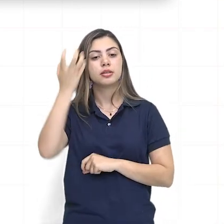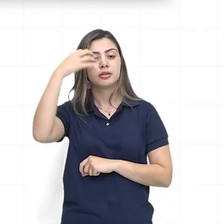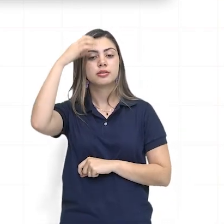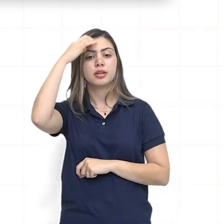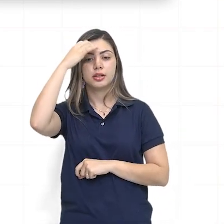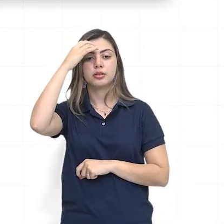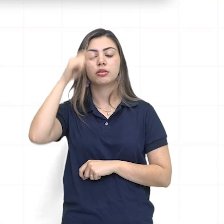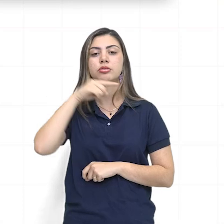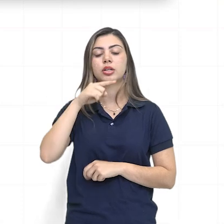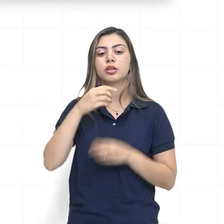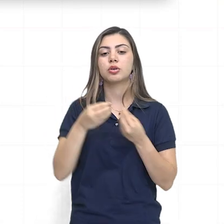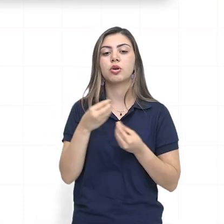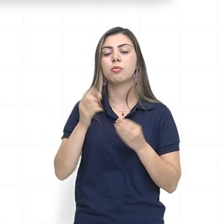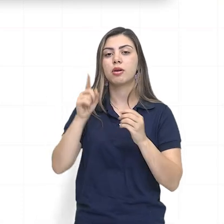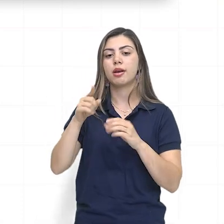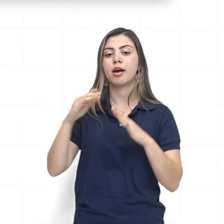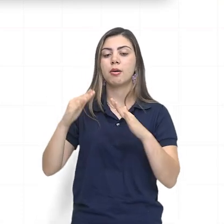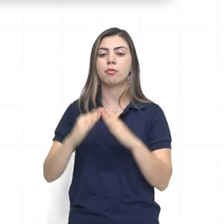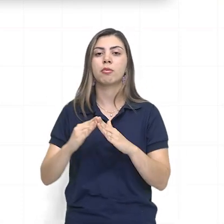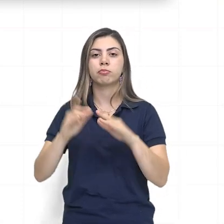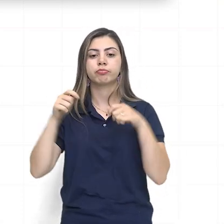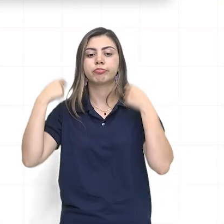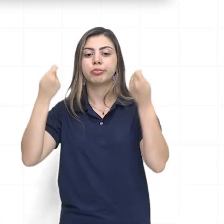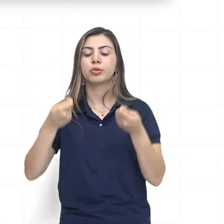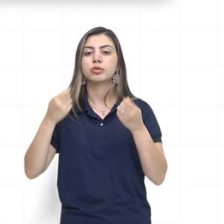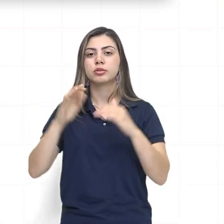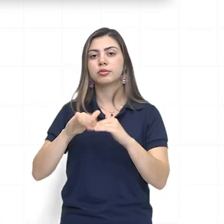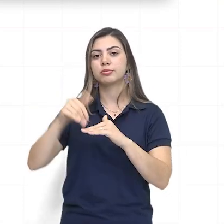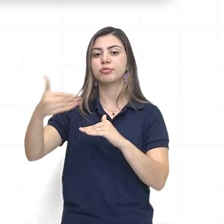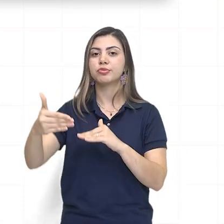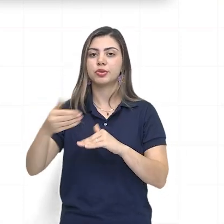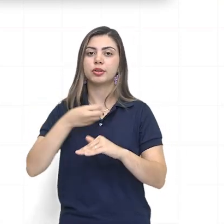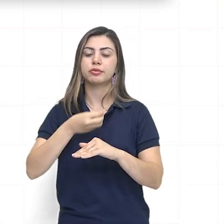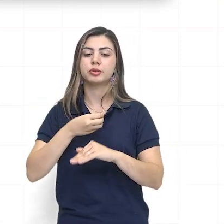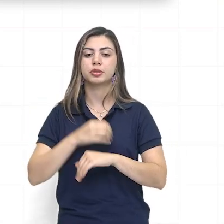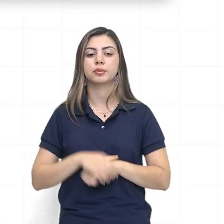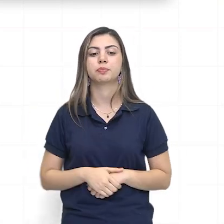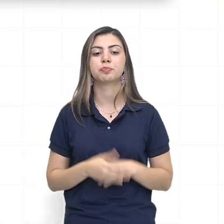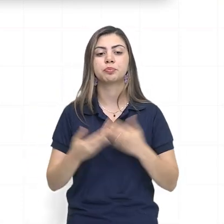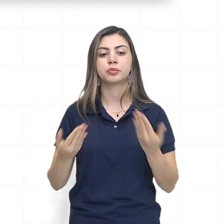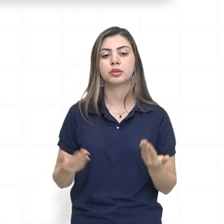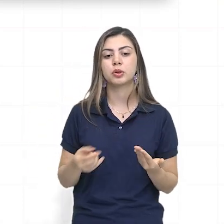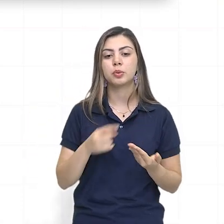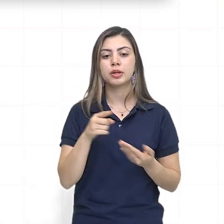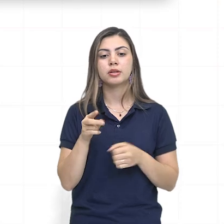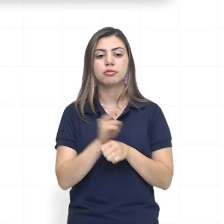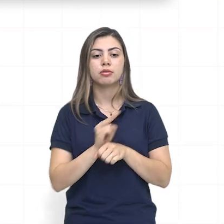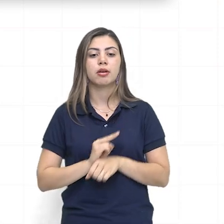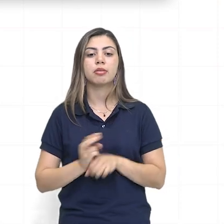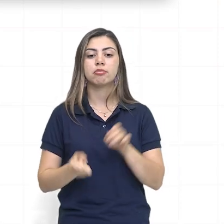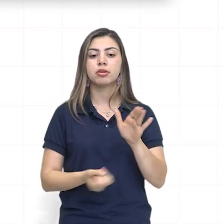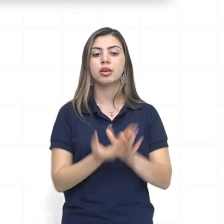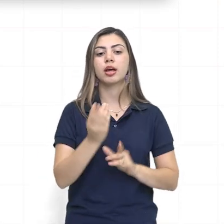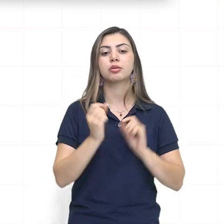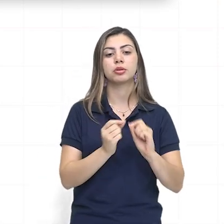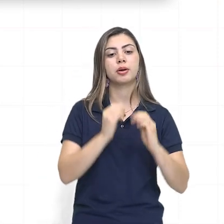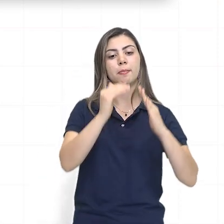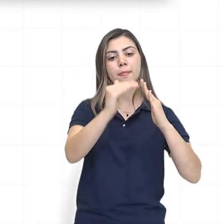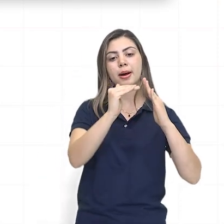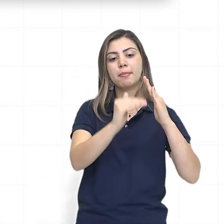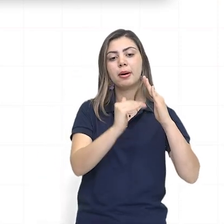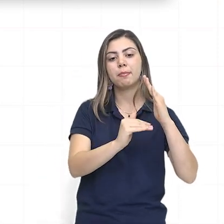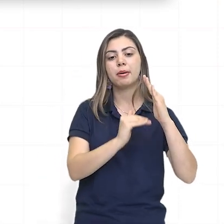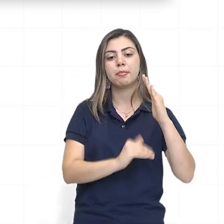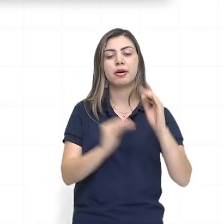que viviam fora dos mosteiros. Para controlá-lo, foi criada uma hierarquia de cargos